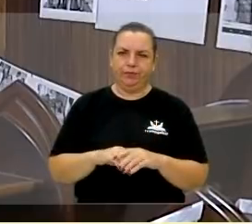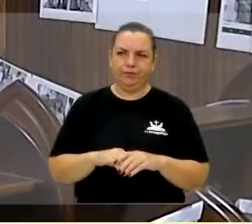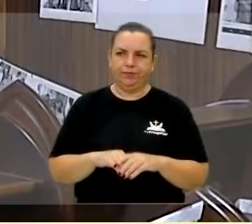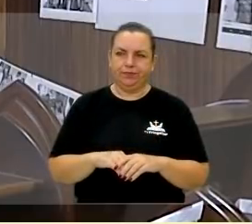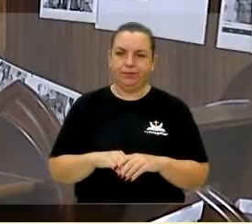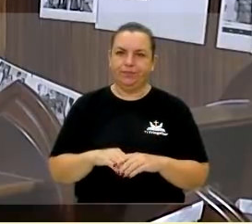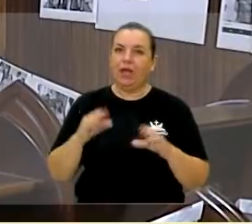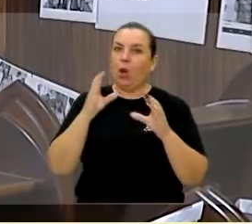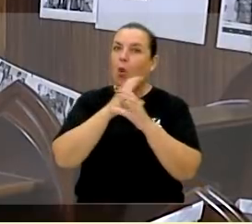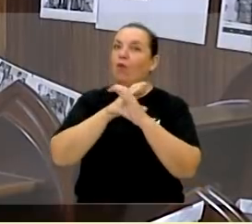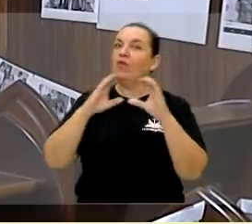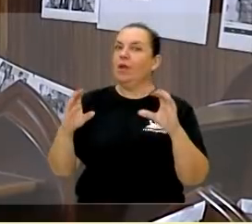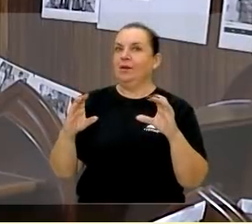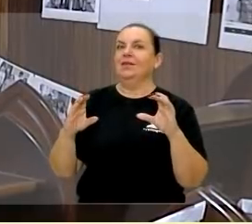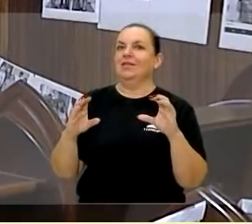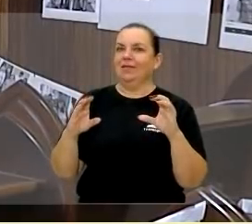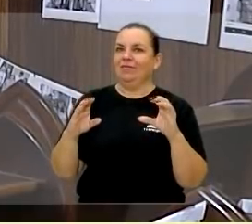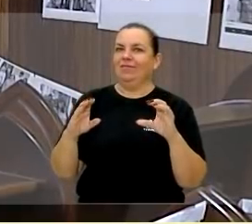Confiança.